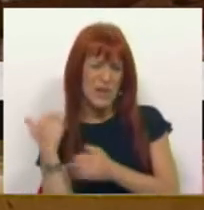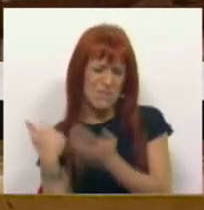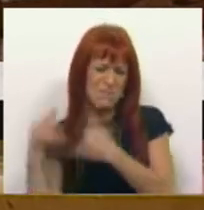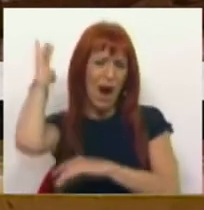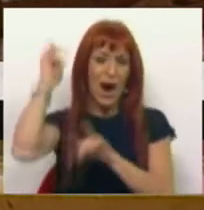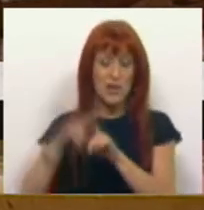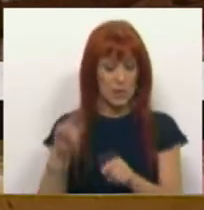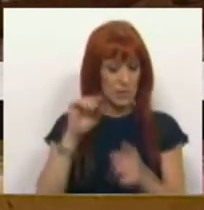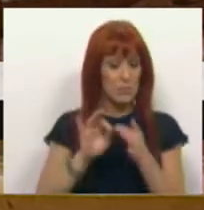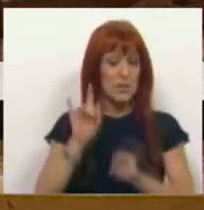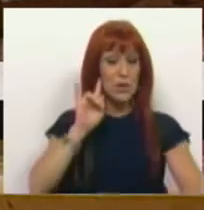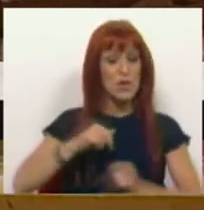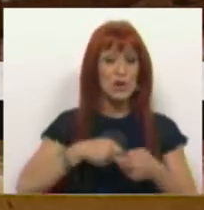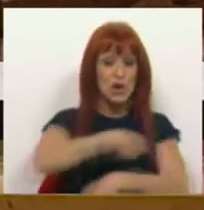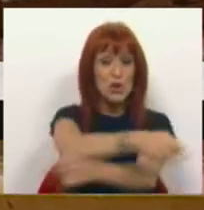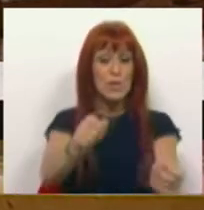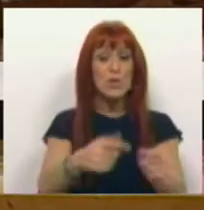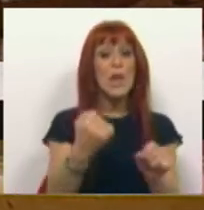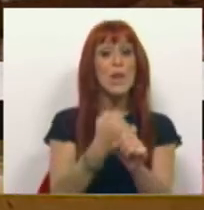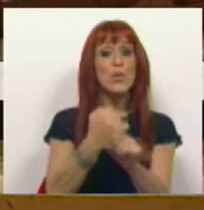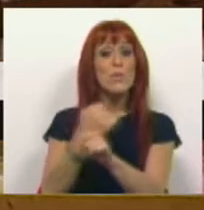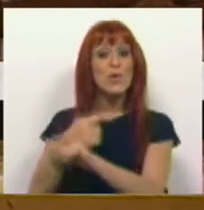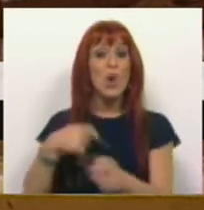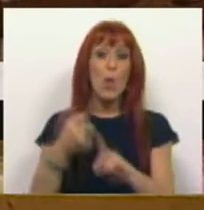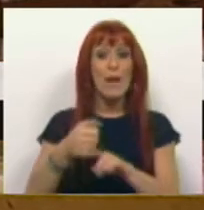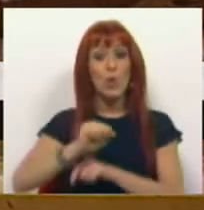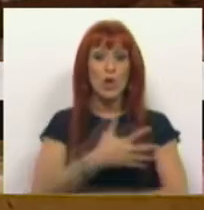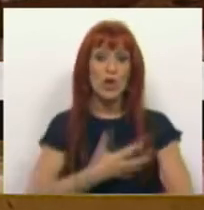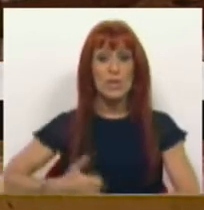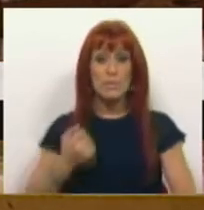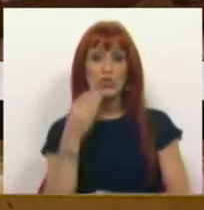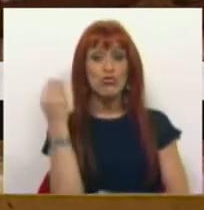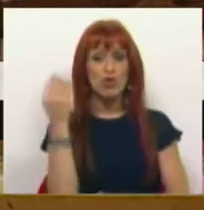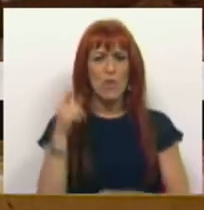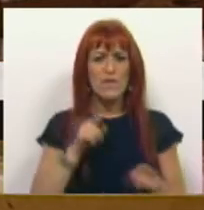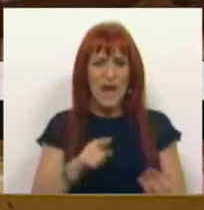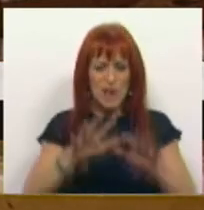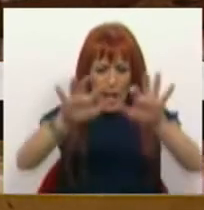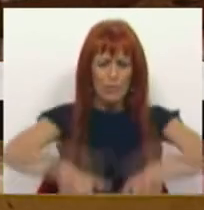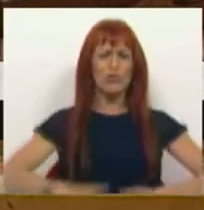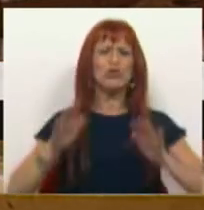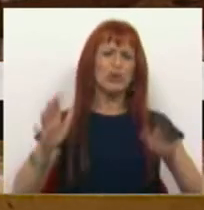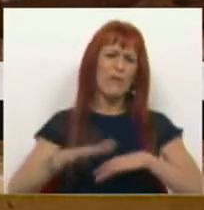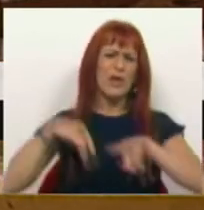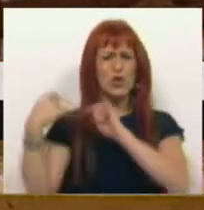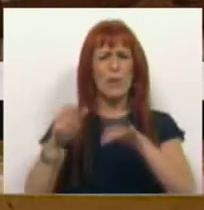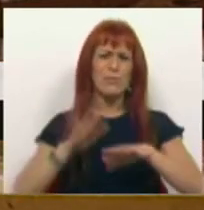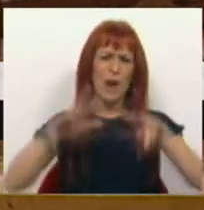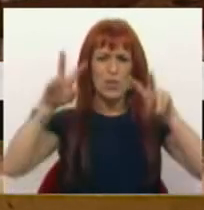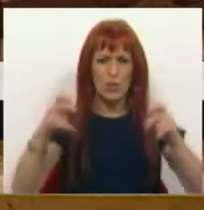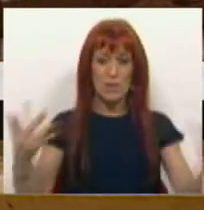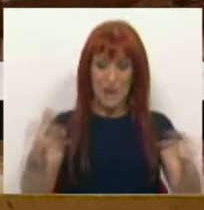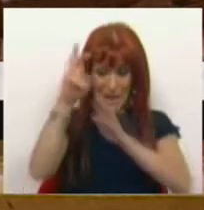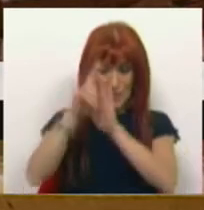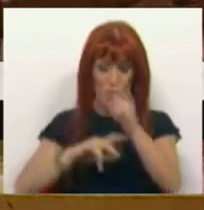seria um aspecto essencial de distribuição do emprego e de combate ao desemprego jovem. Este Parlamento já fez um debate sobre o tema e